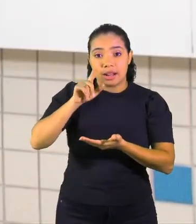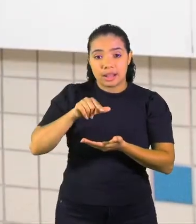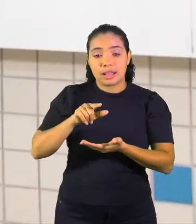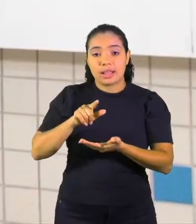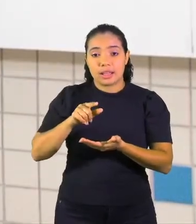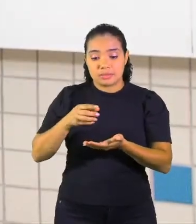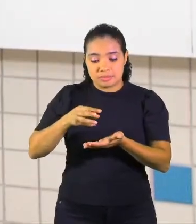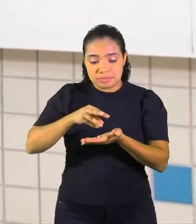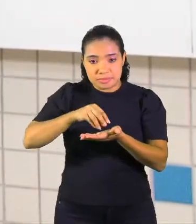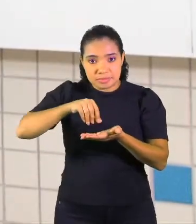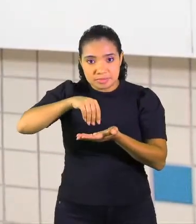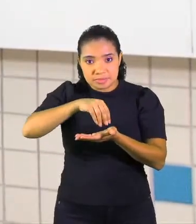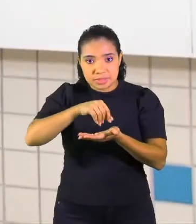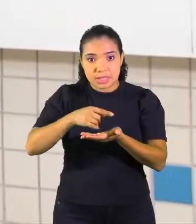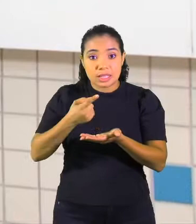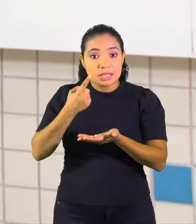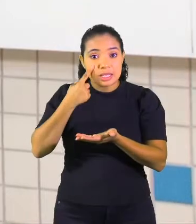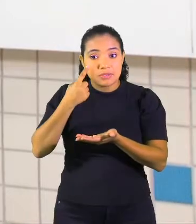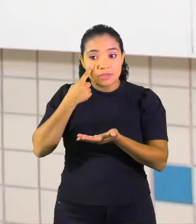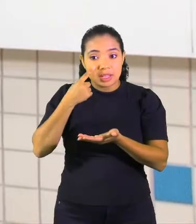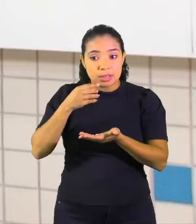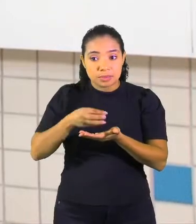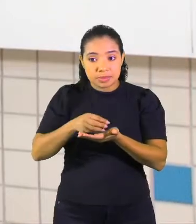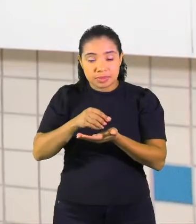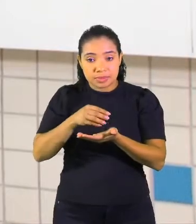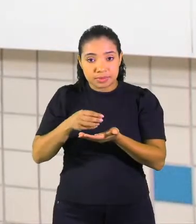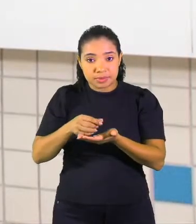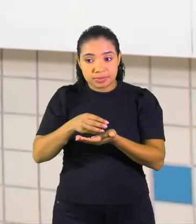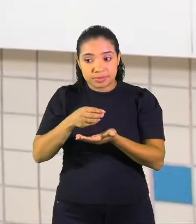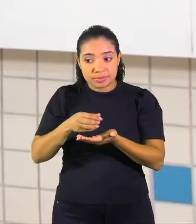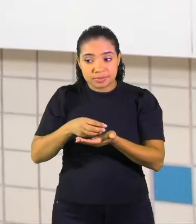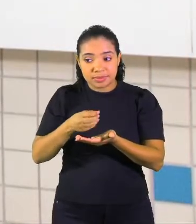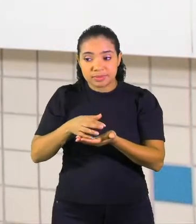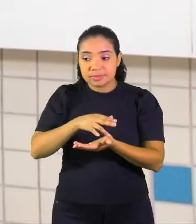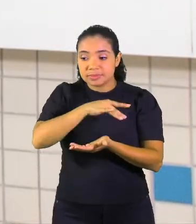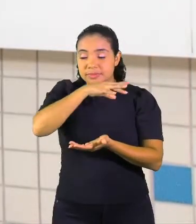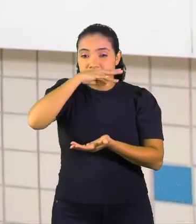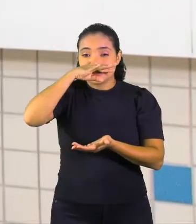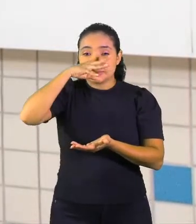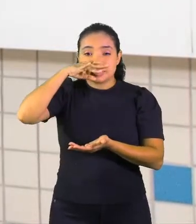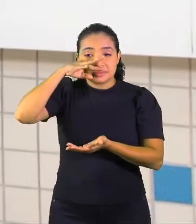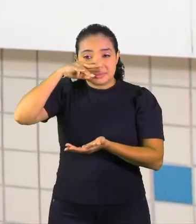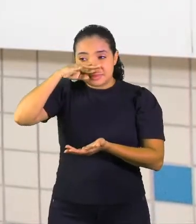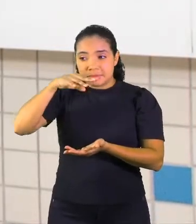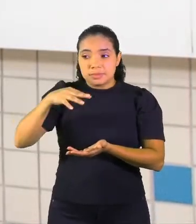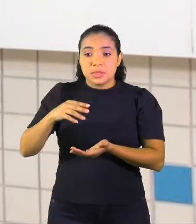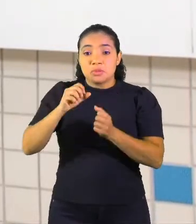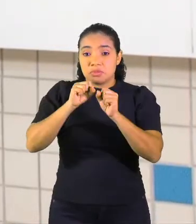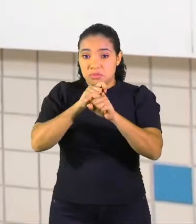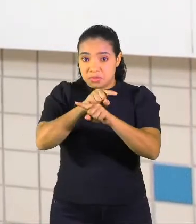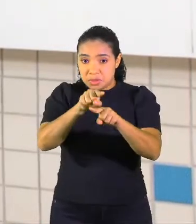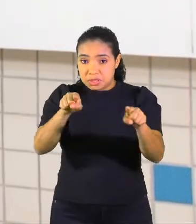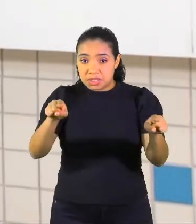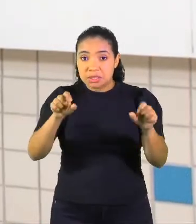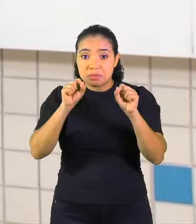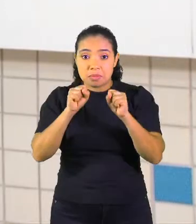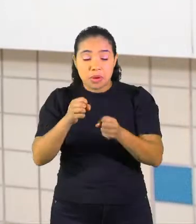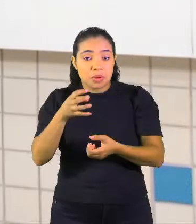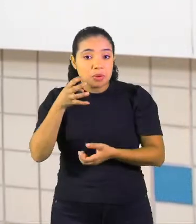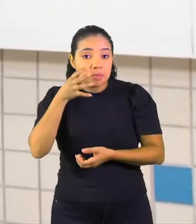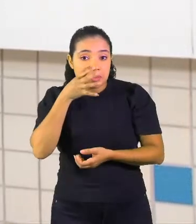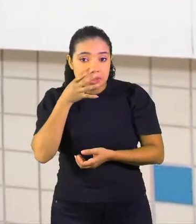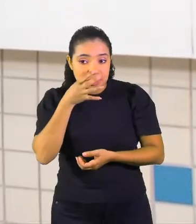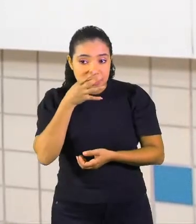grão aqui, tão perfumado, vocês podem estar observando.